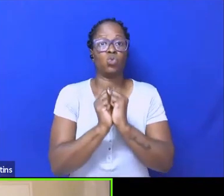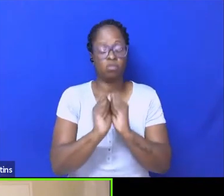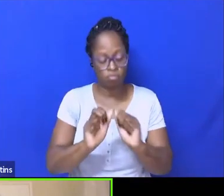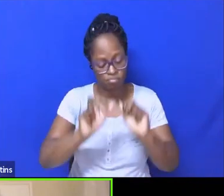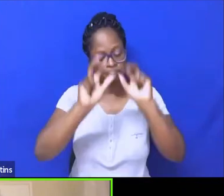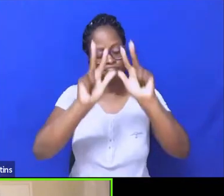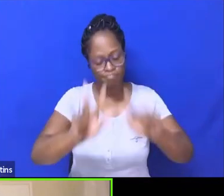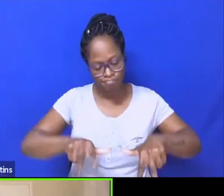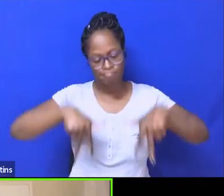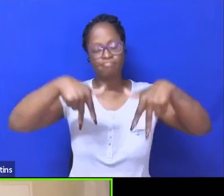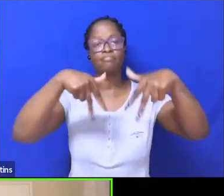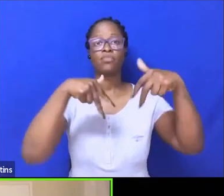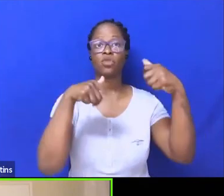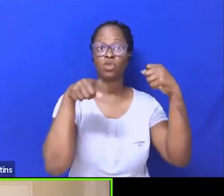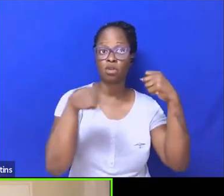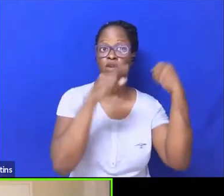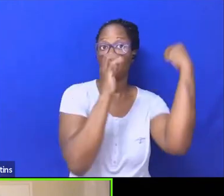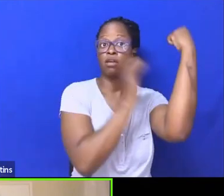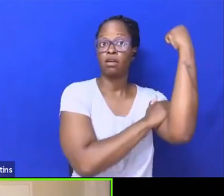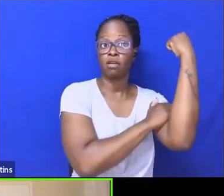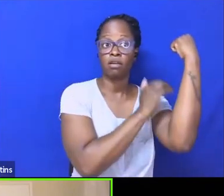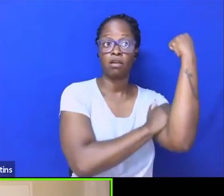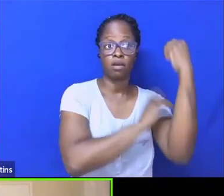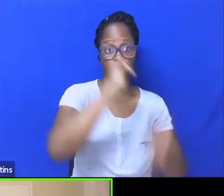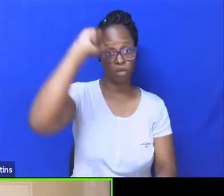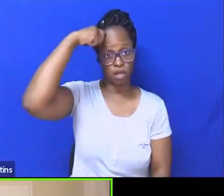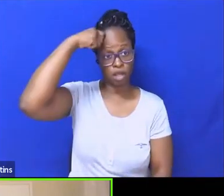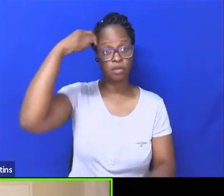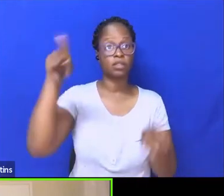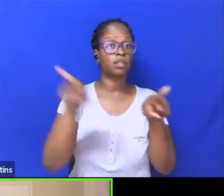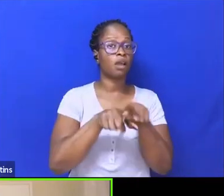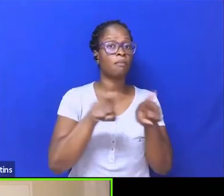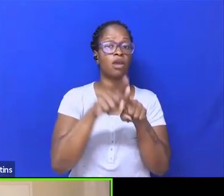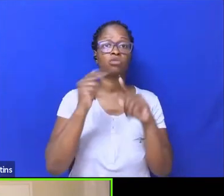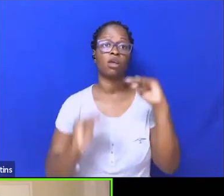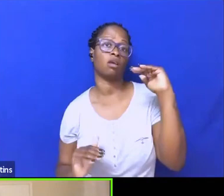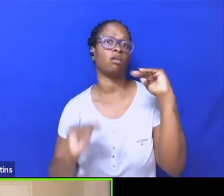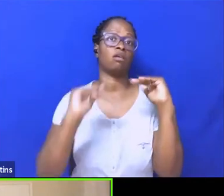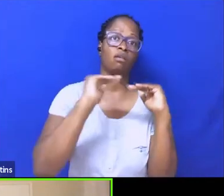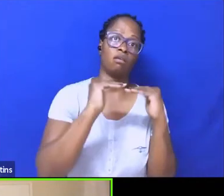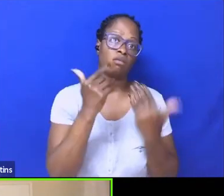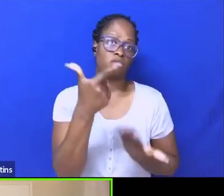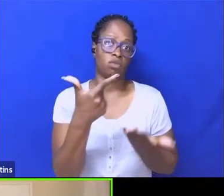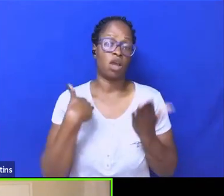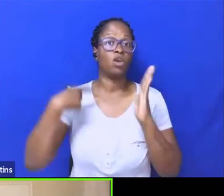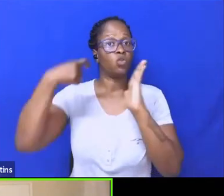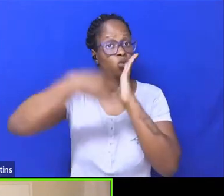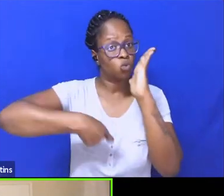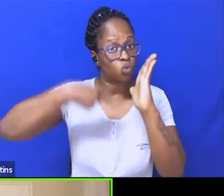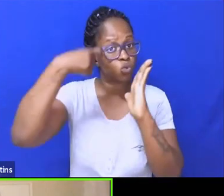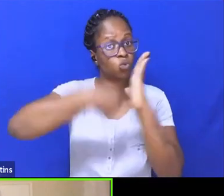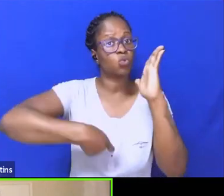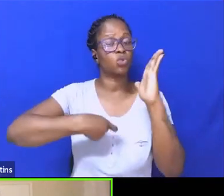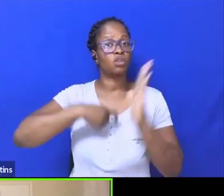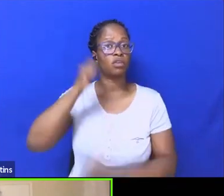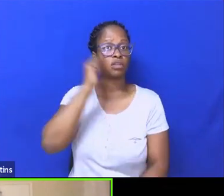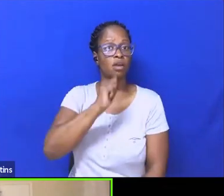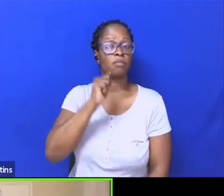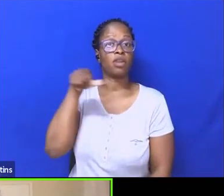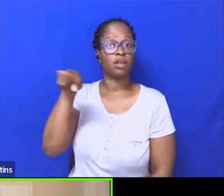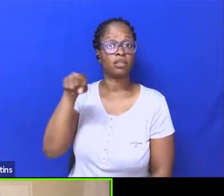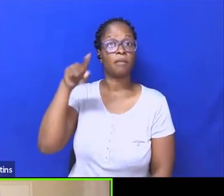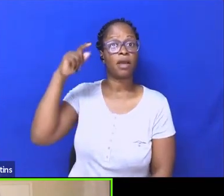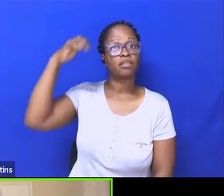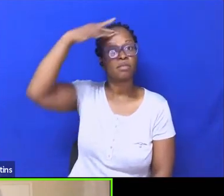haveria paridade sem a luta de as mulheres en México contra a violência patriarcal tampouco é dizer